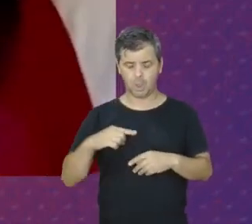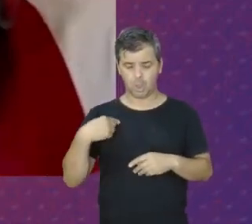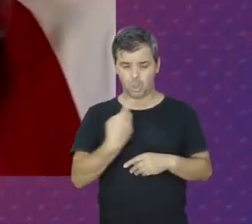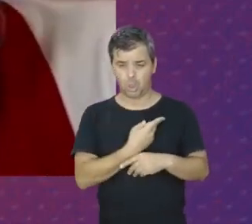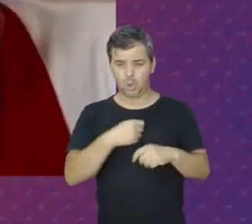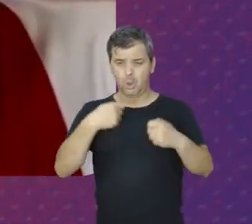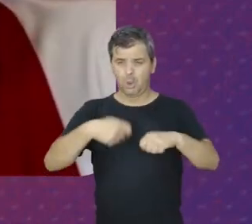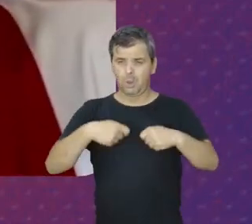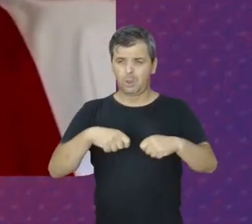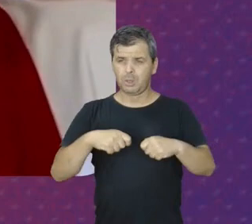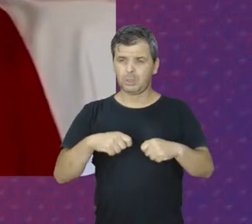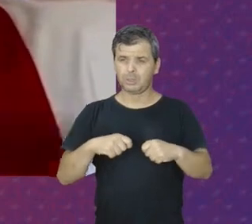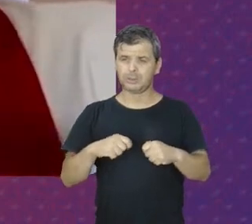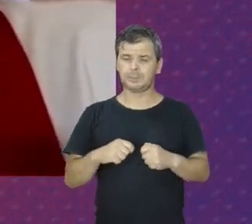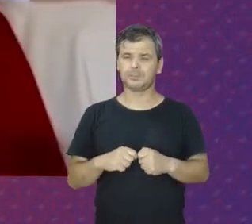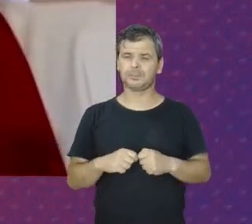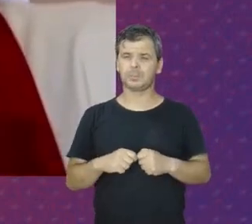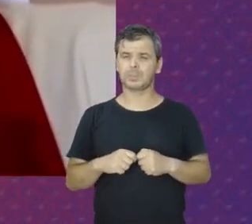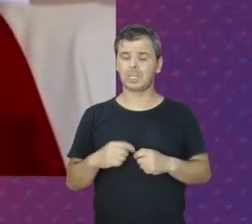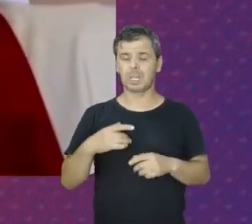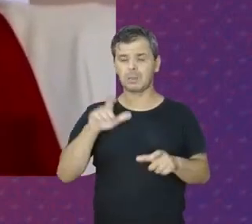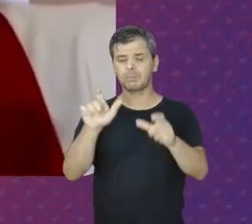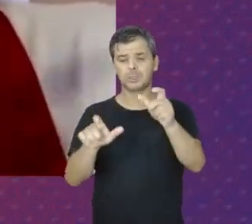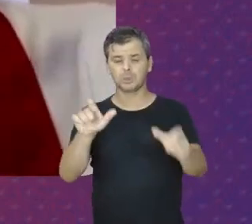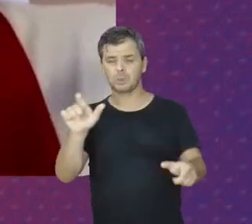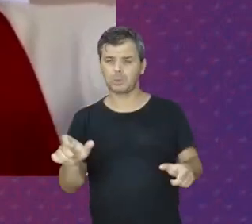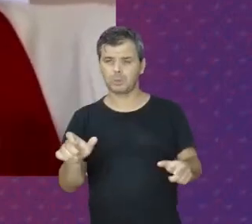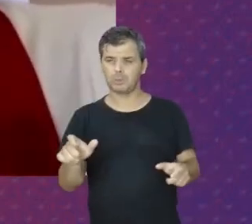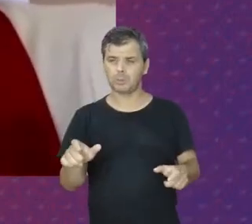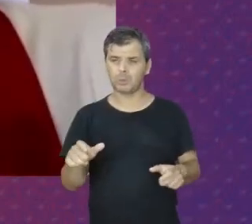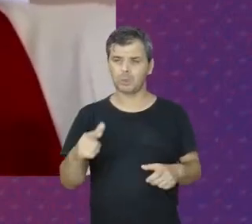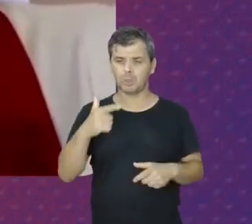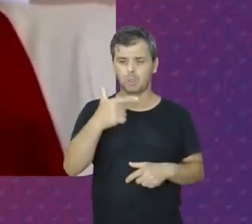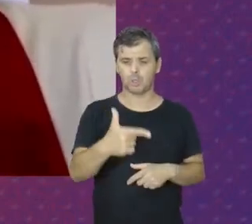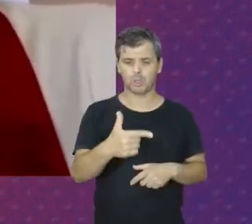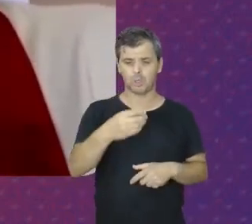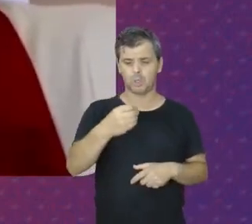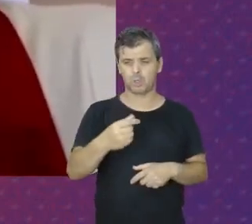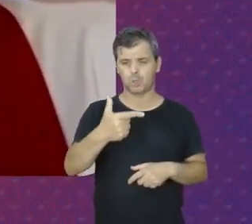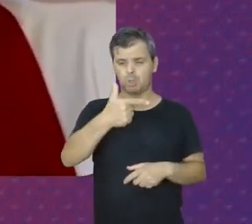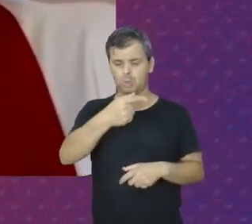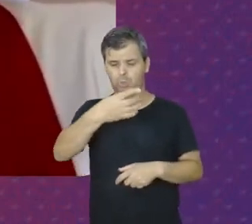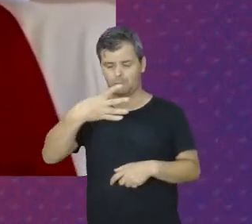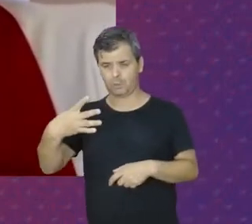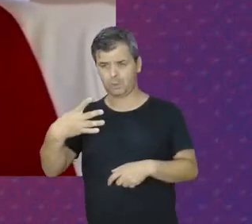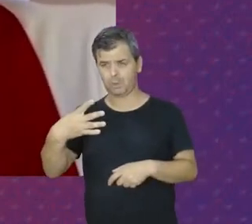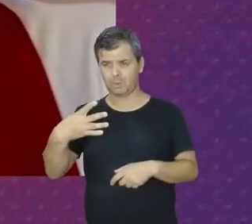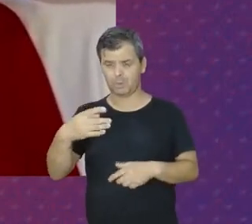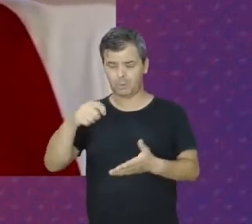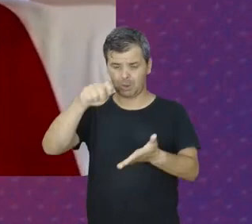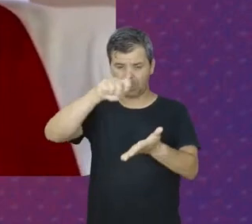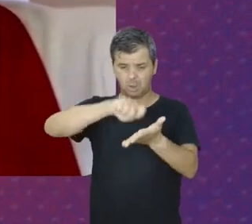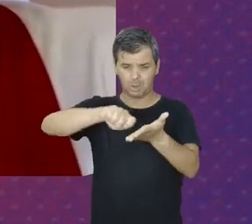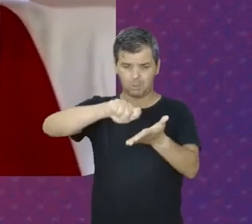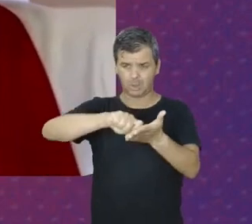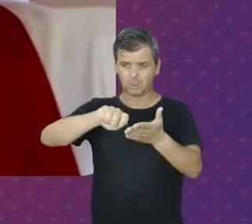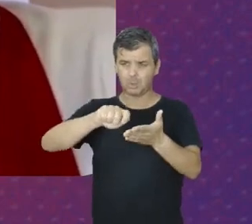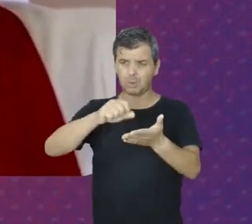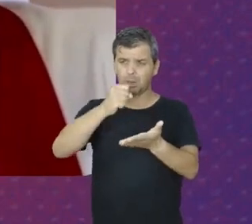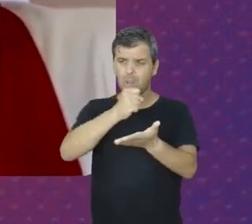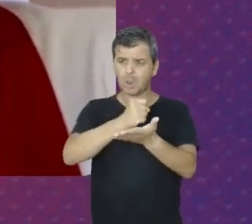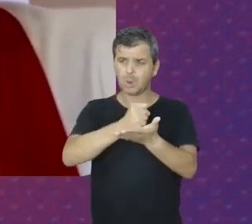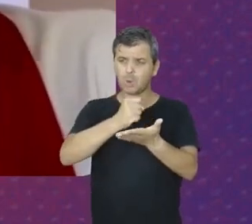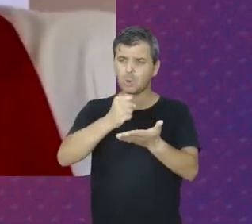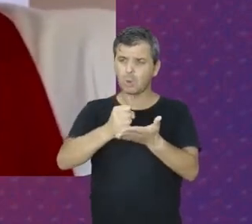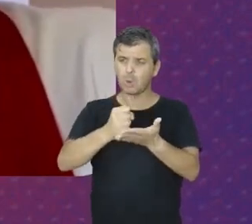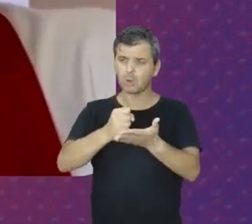com que cada candidato, em 2024, possa assinar um tratado